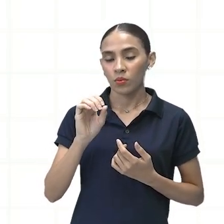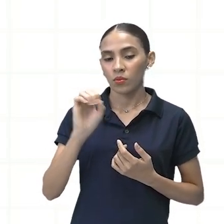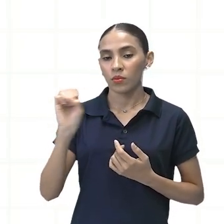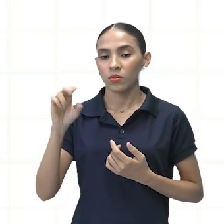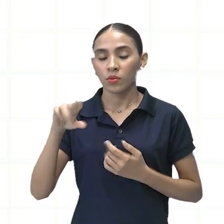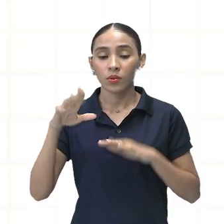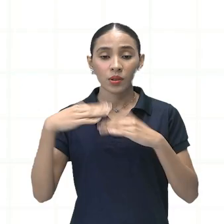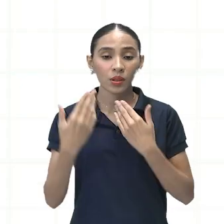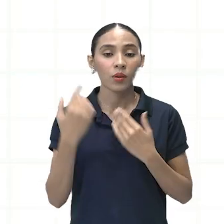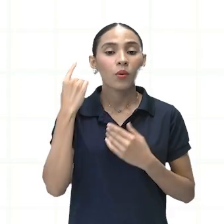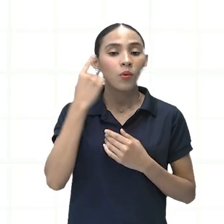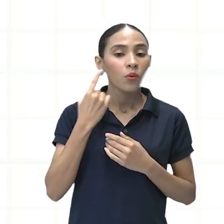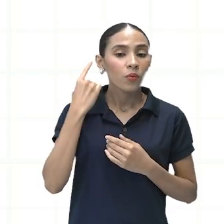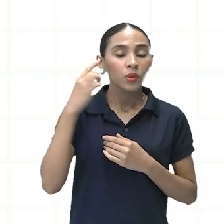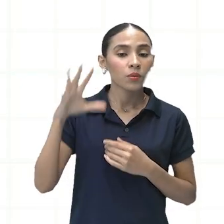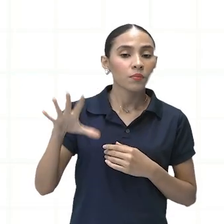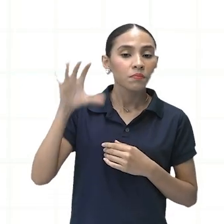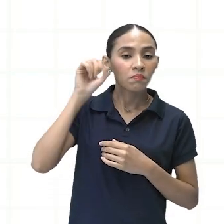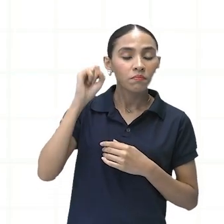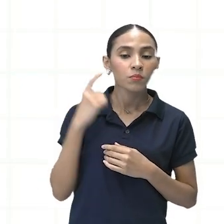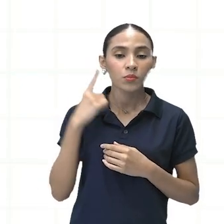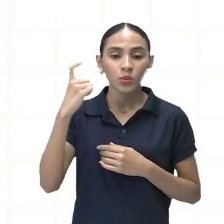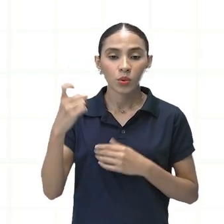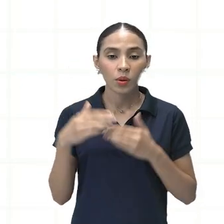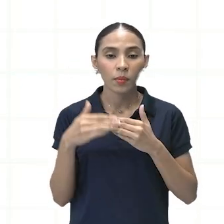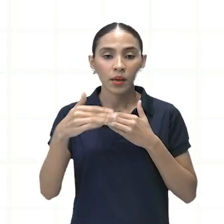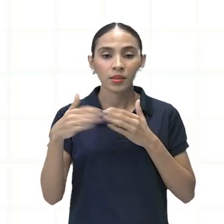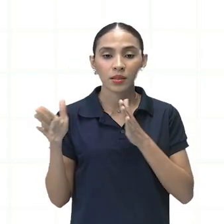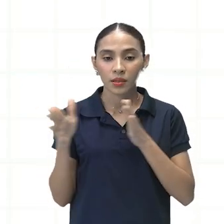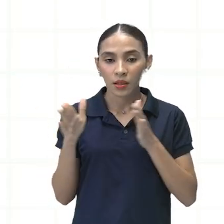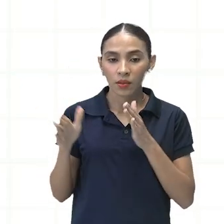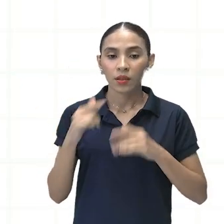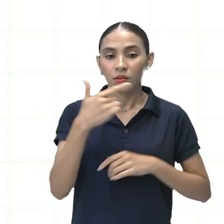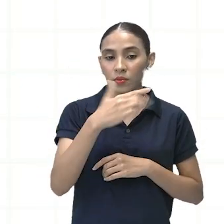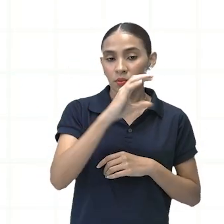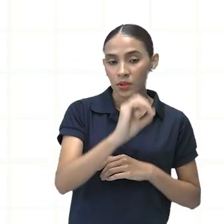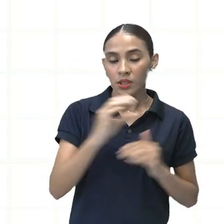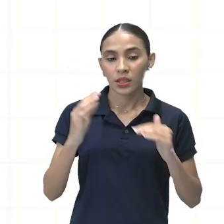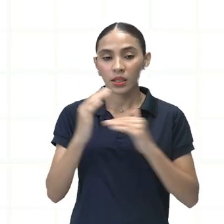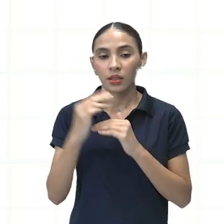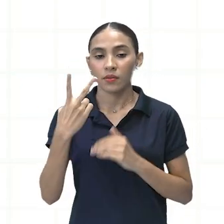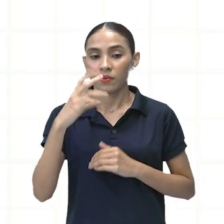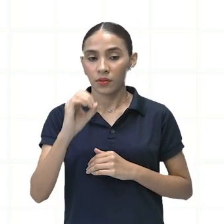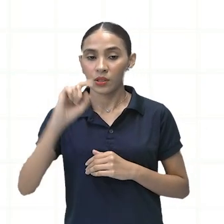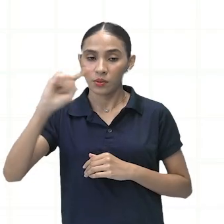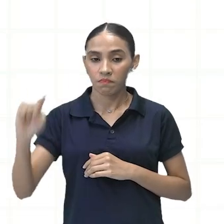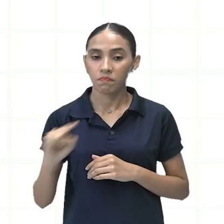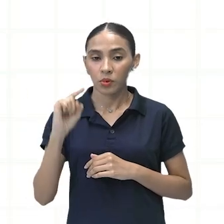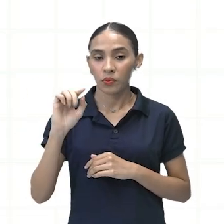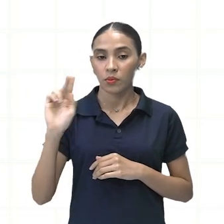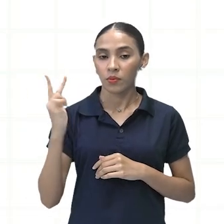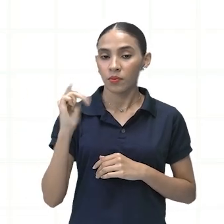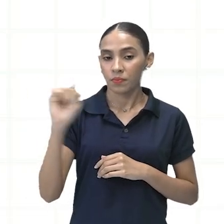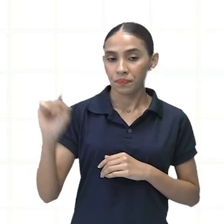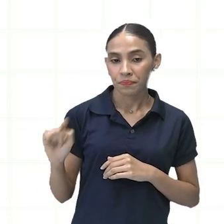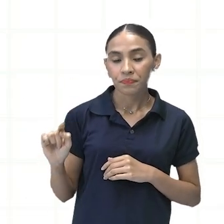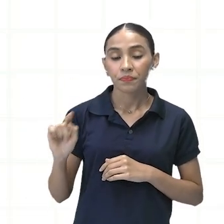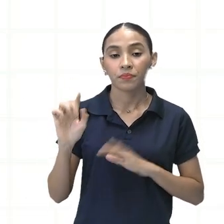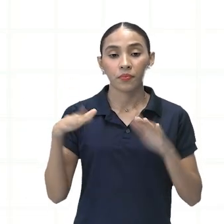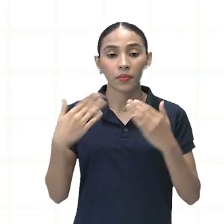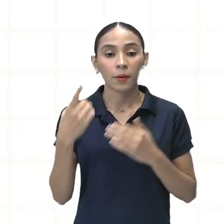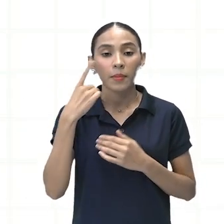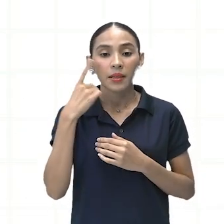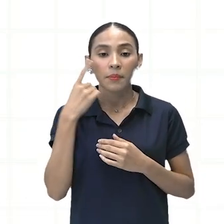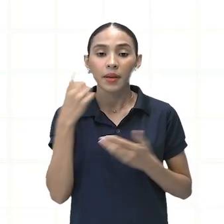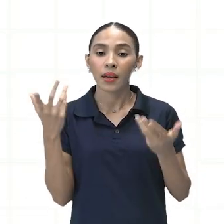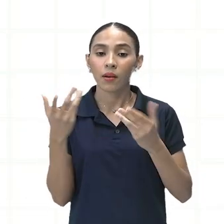ouvidos conseguem, então, captar o som a partir deste intervalo, entre 20 e 20.000 Hz. Bem, vamos observar,